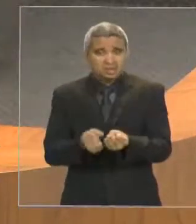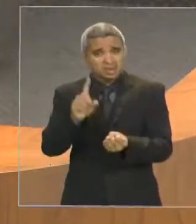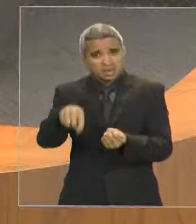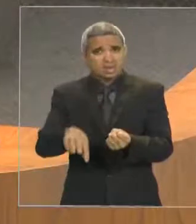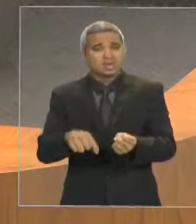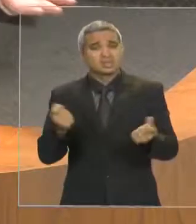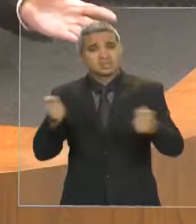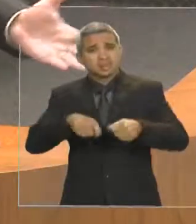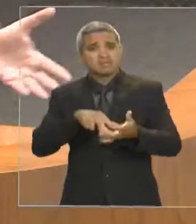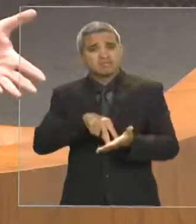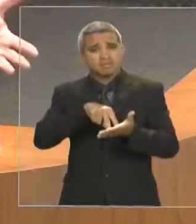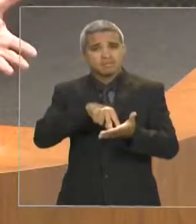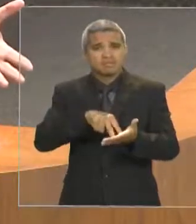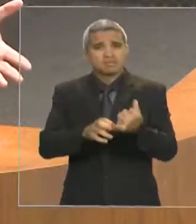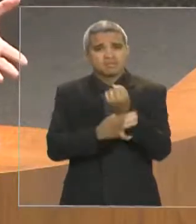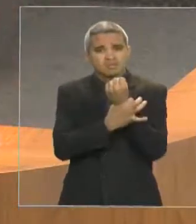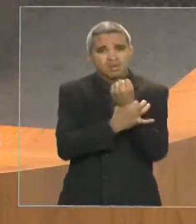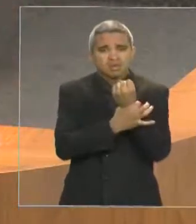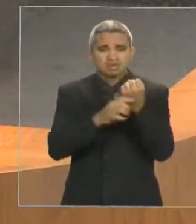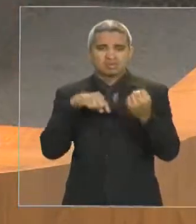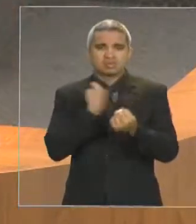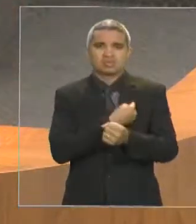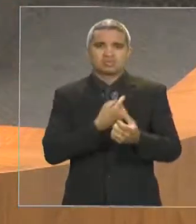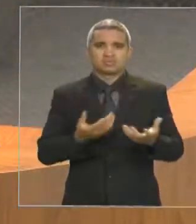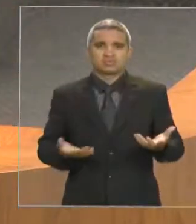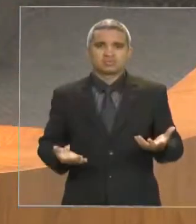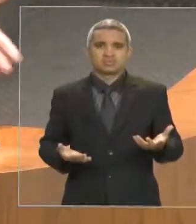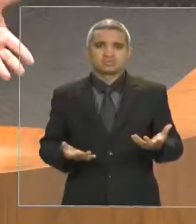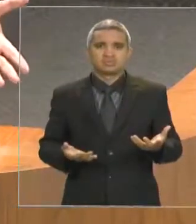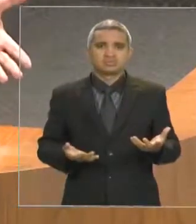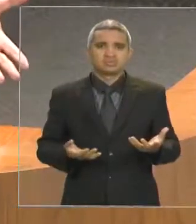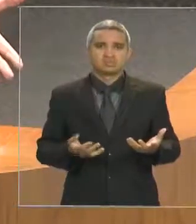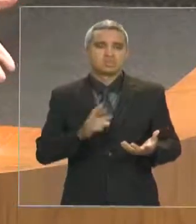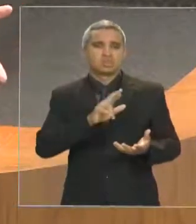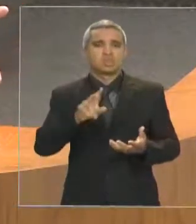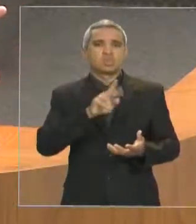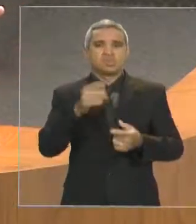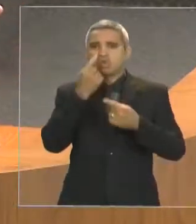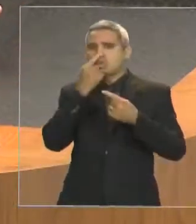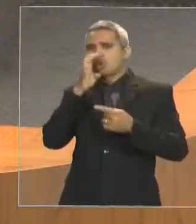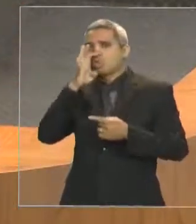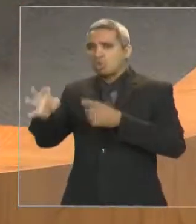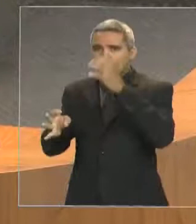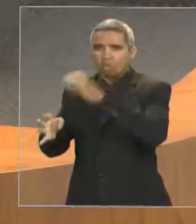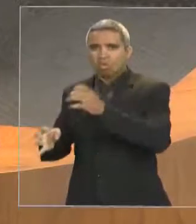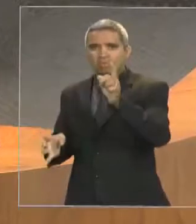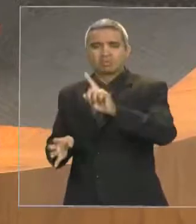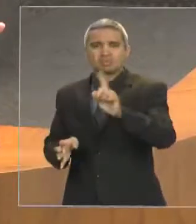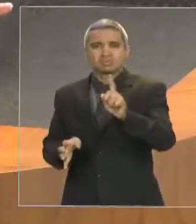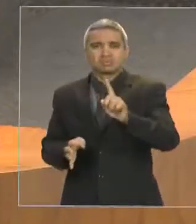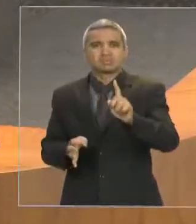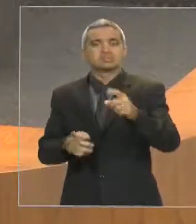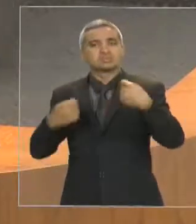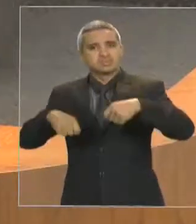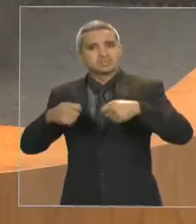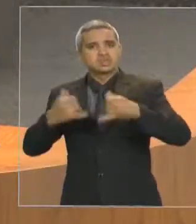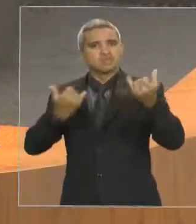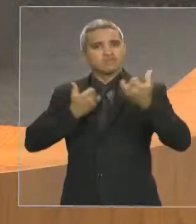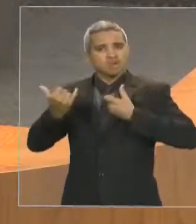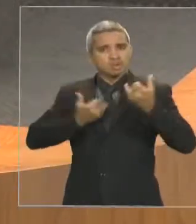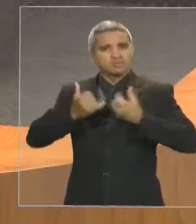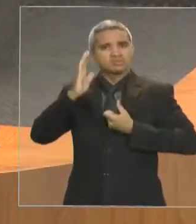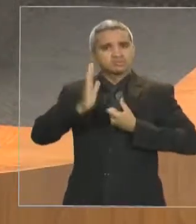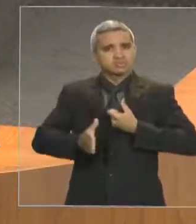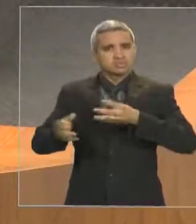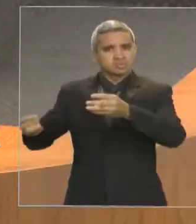Aqui não tem nenhuma ofensa a ninguém. As informações já estão aqui, pelo menos informalmente. Então vamos fortalecer o legislativo,